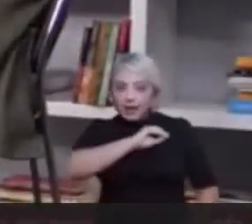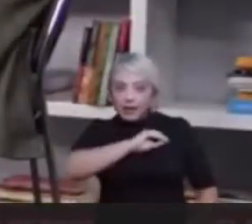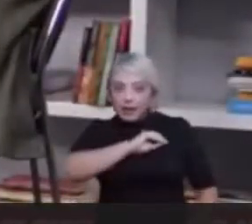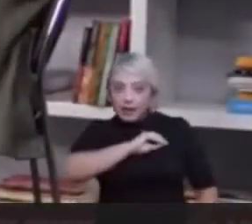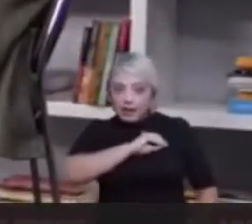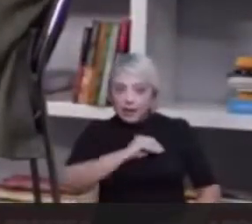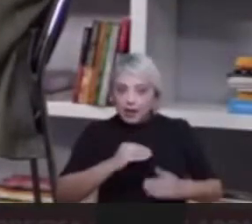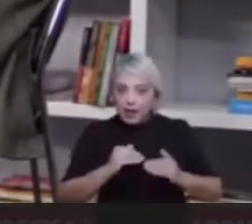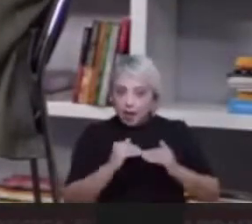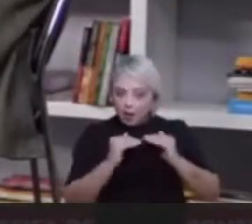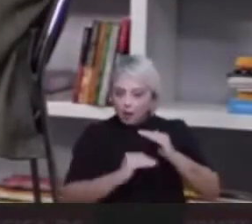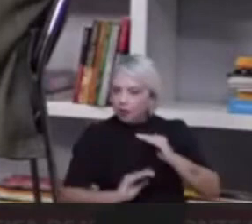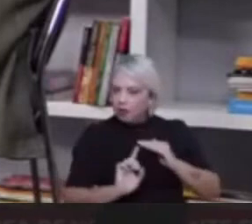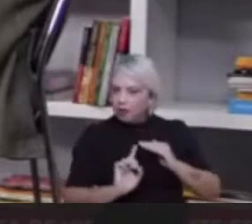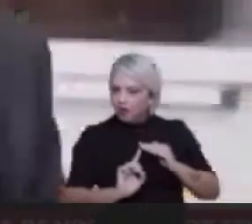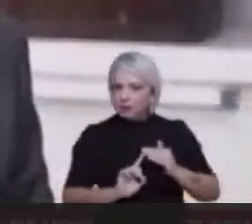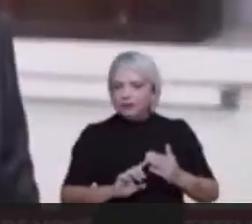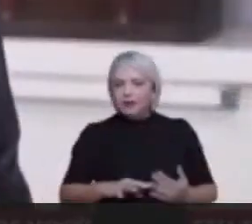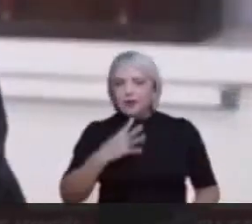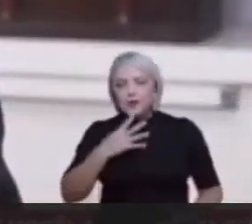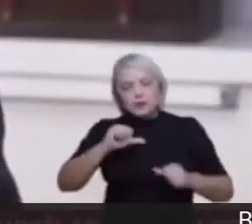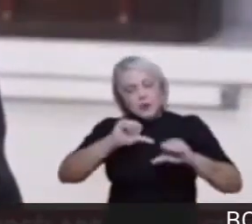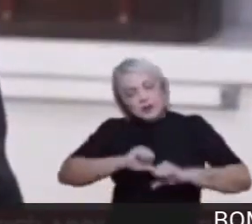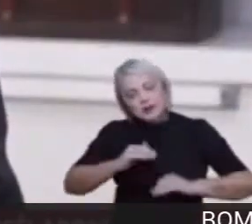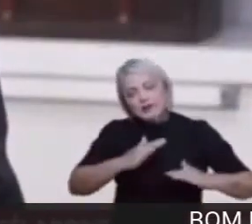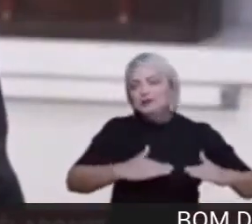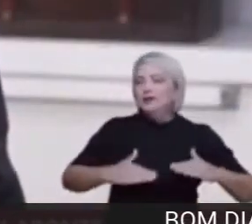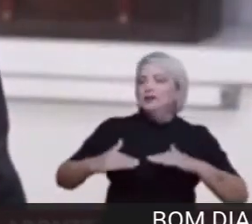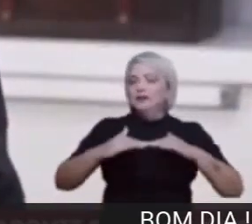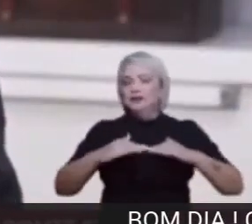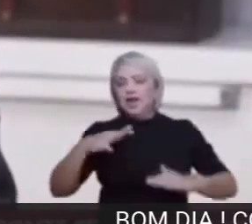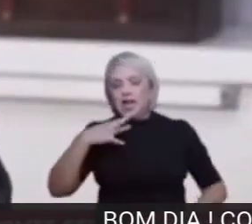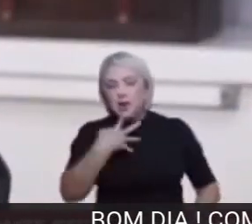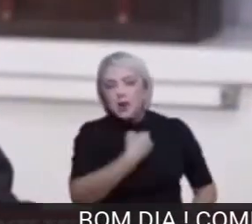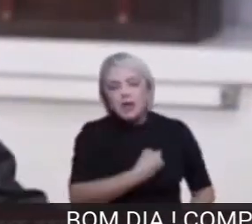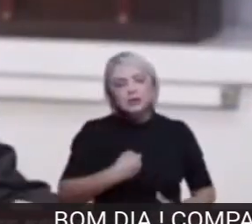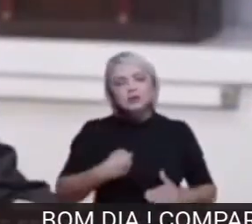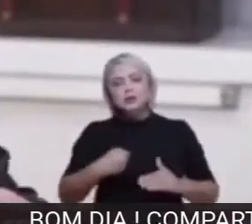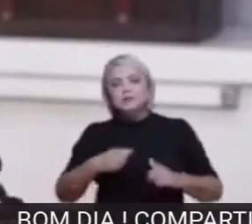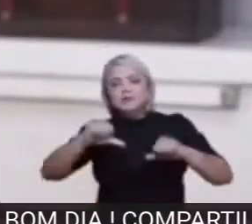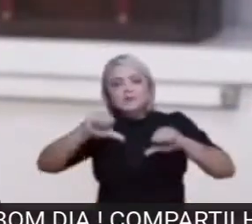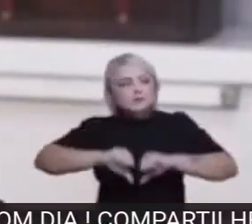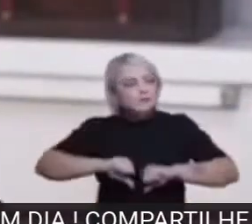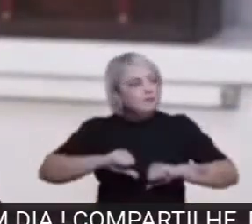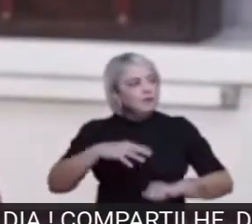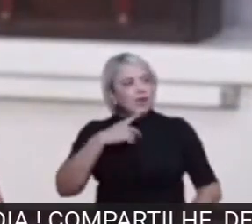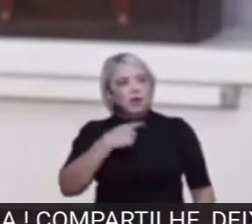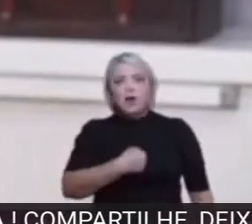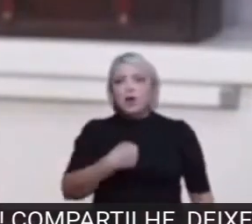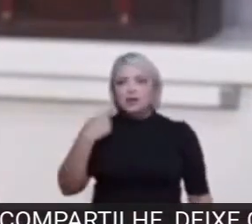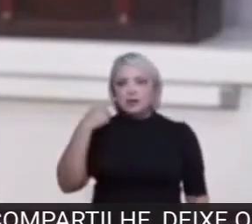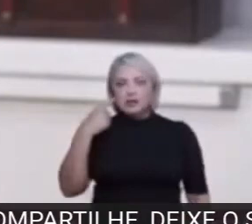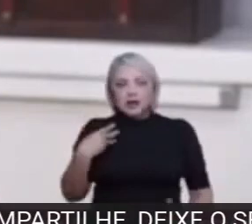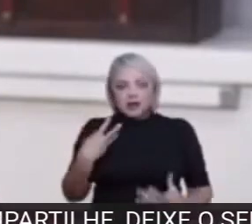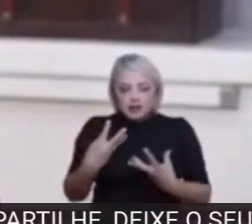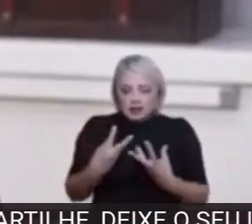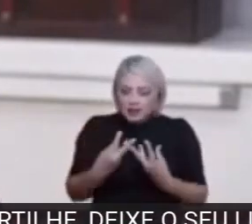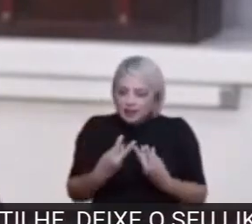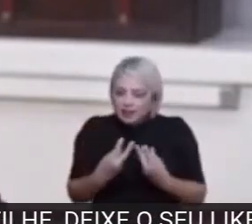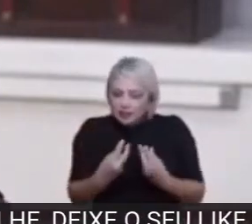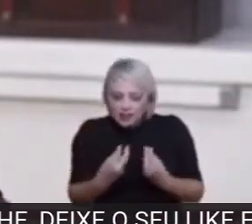Eu acho ruim para a democracia. Eu acho ruim. Sabe, eu acho que a gente vai destruindo,